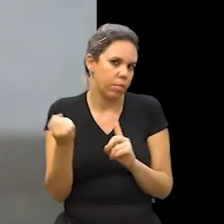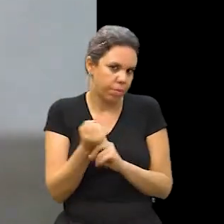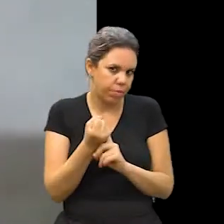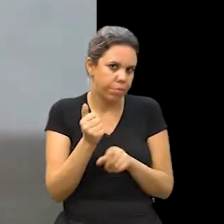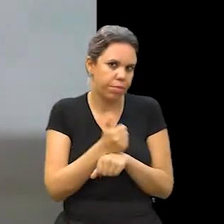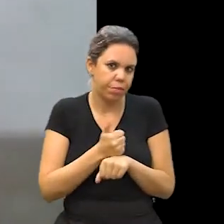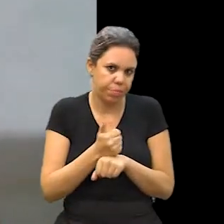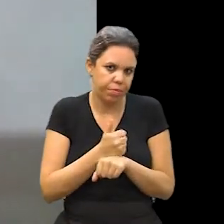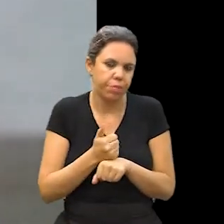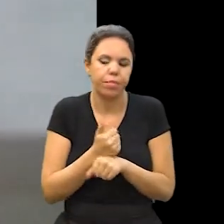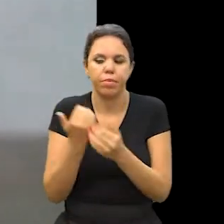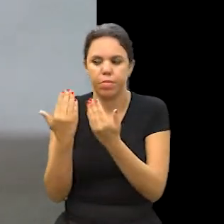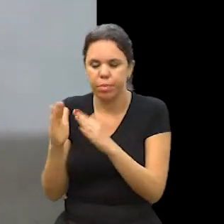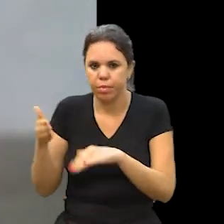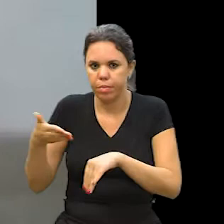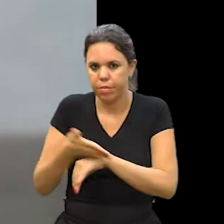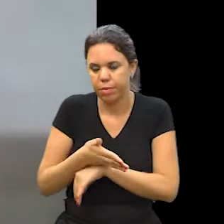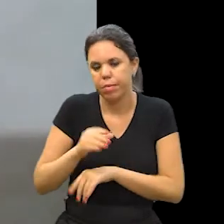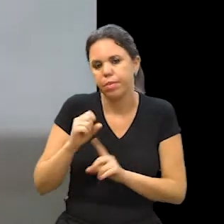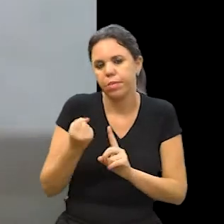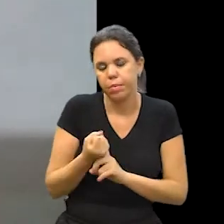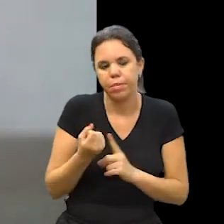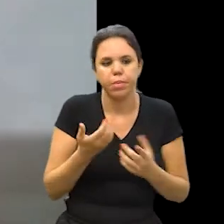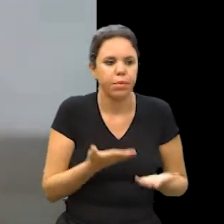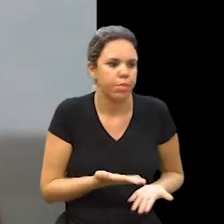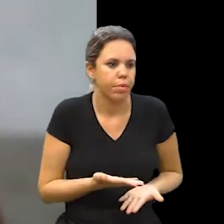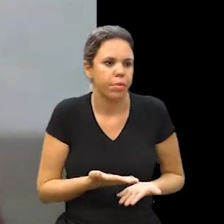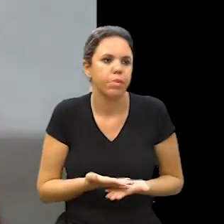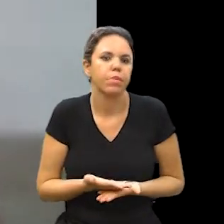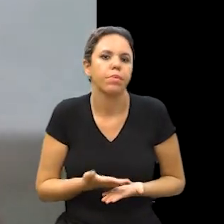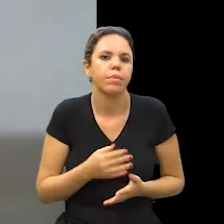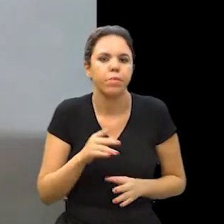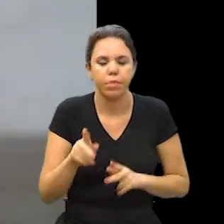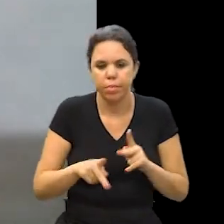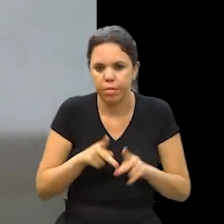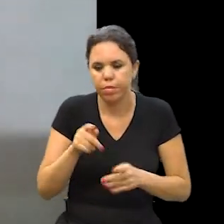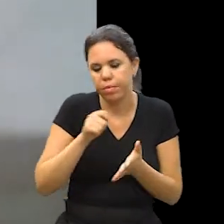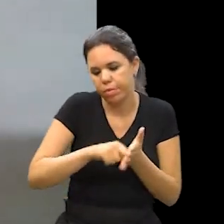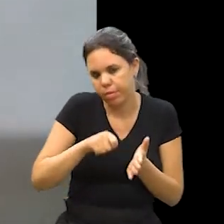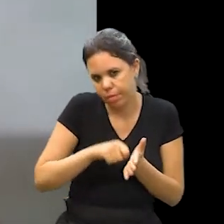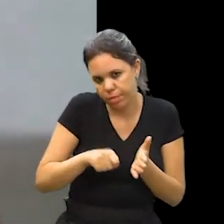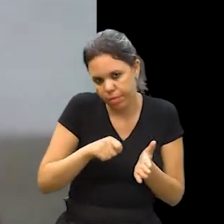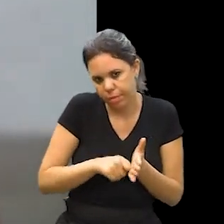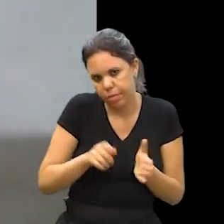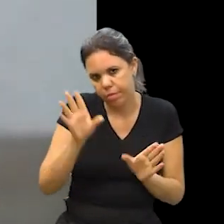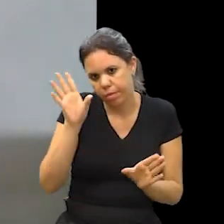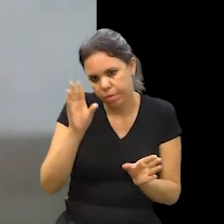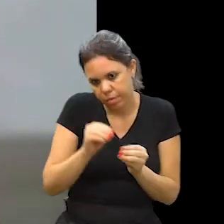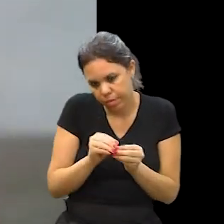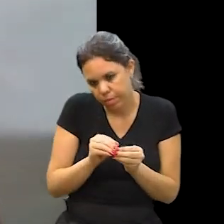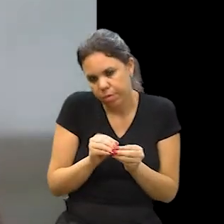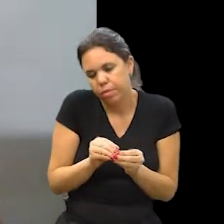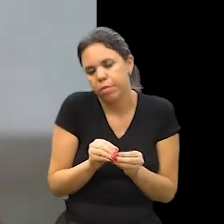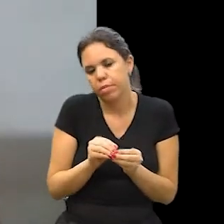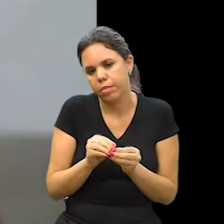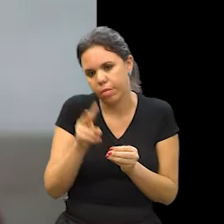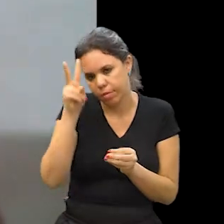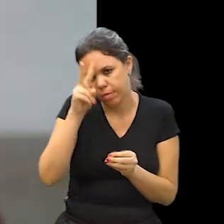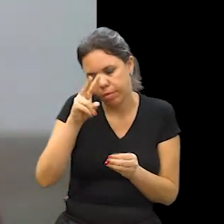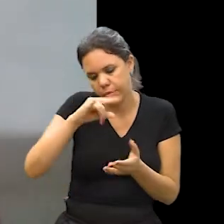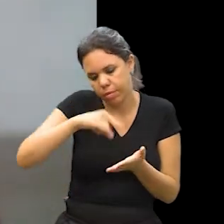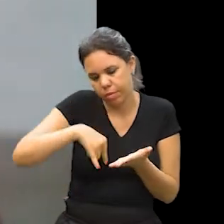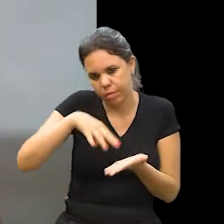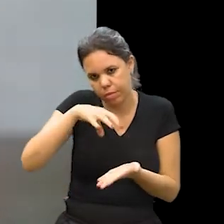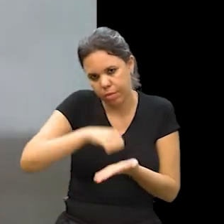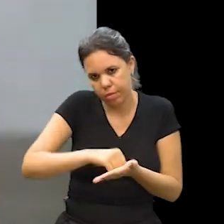né? Então, a porta de entrada nossa é o serviço social, as assistentes sociais vão fazer, né, todo um